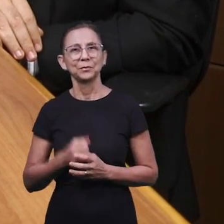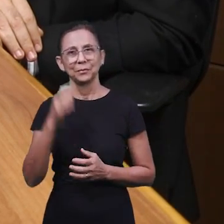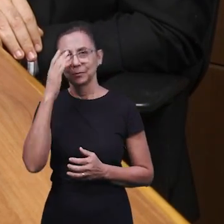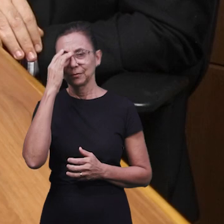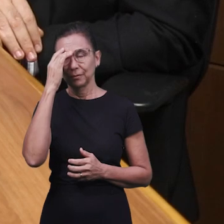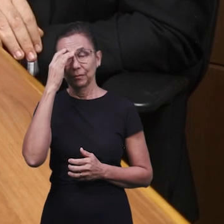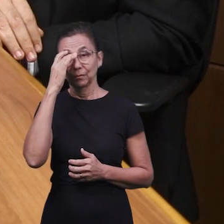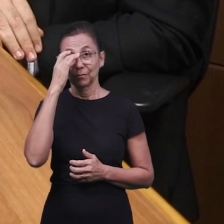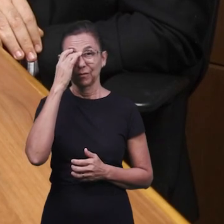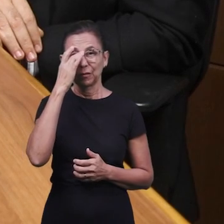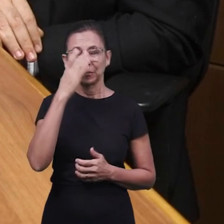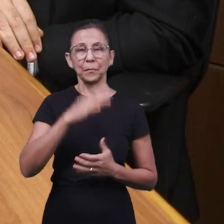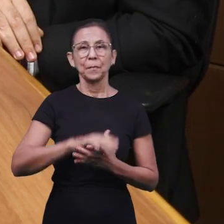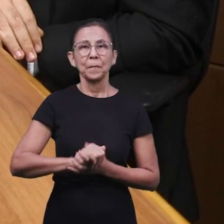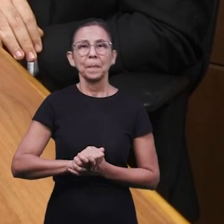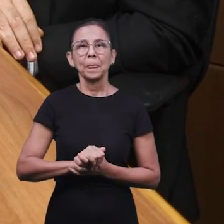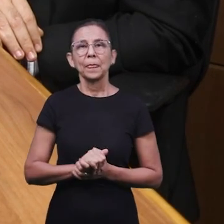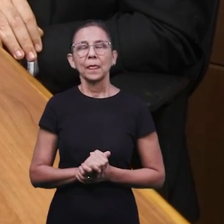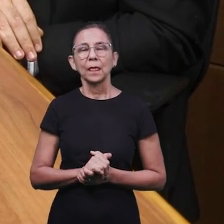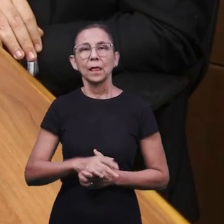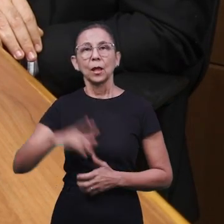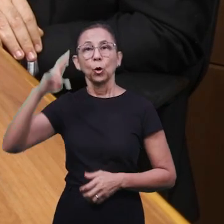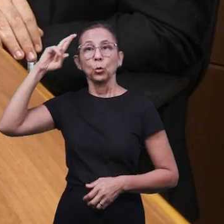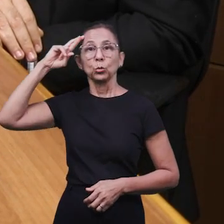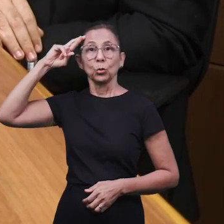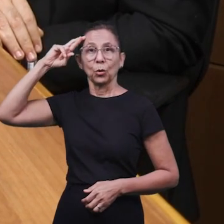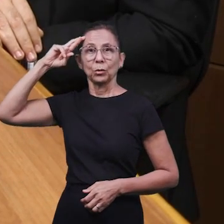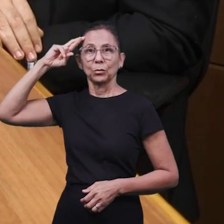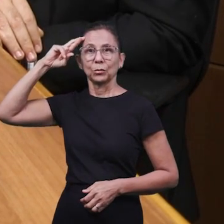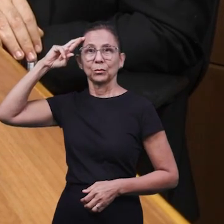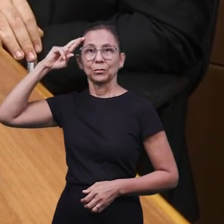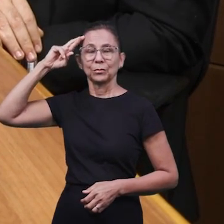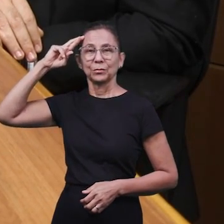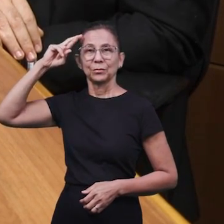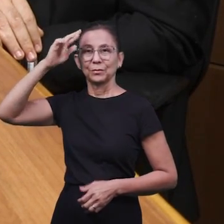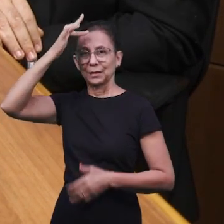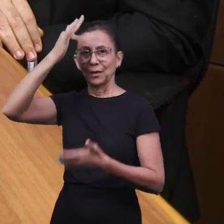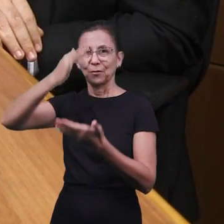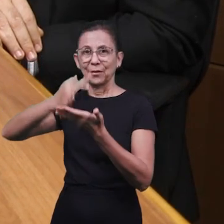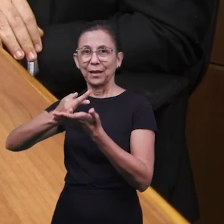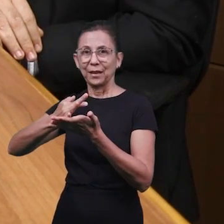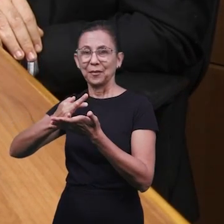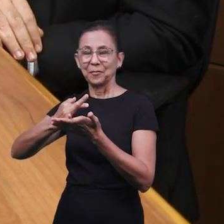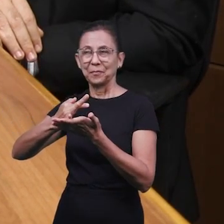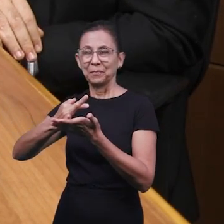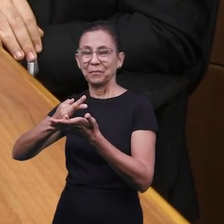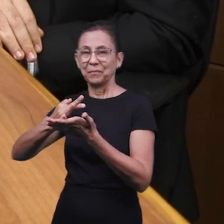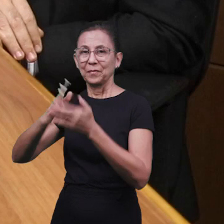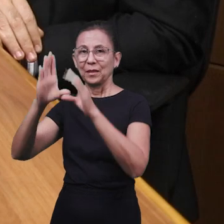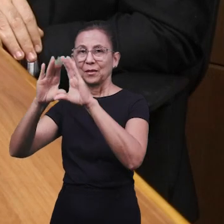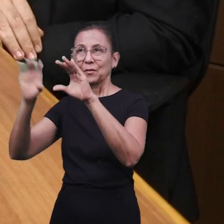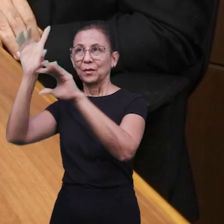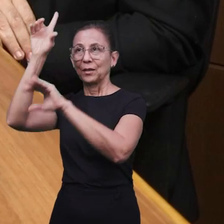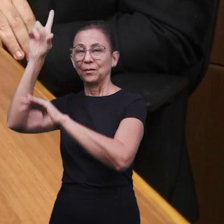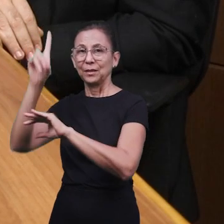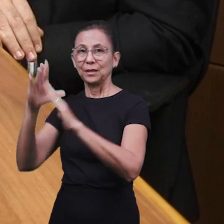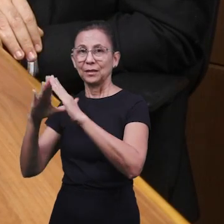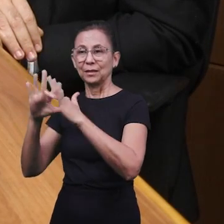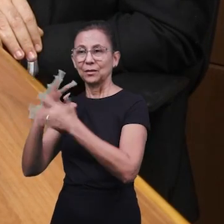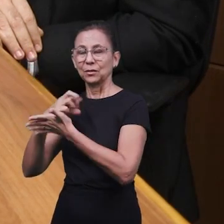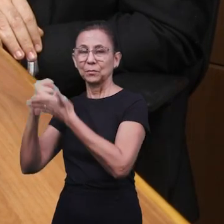um empréstimo. O dono dela vai vir buscá-la em breve. Porque é um compromisso dele em buscar uma